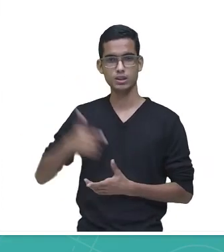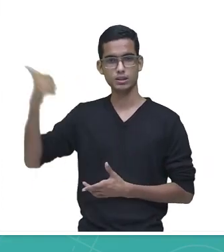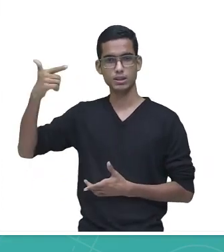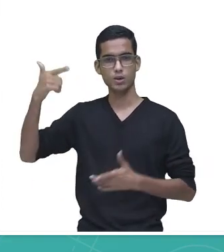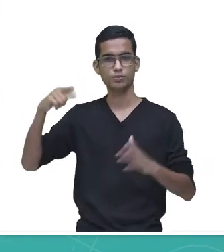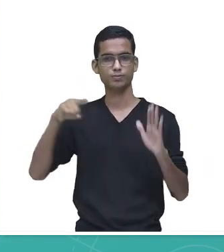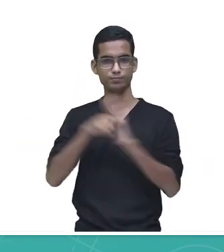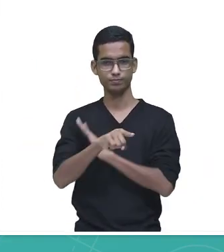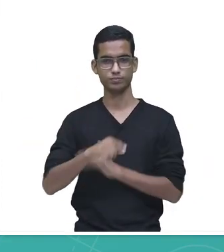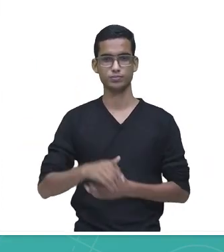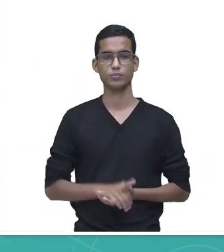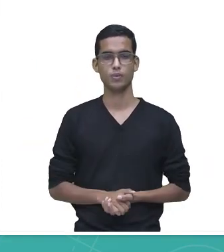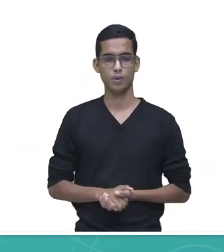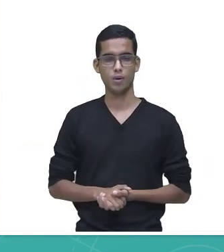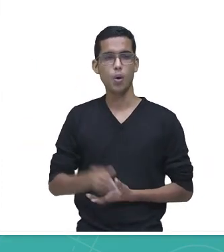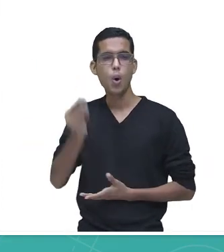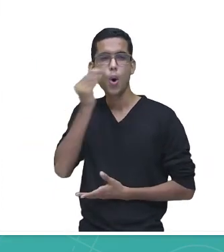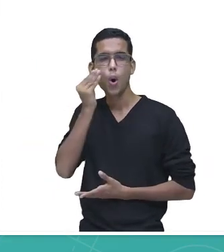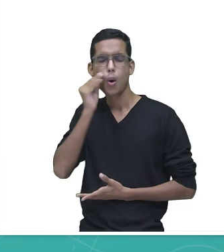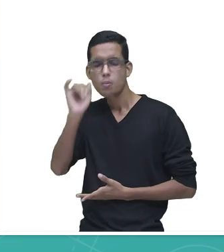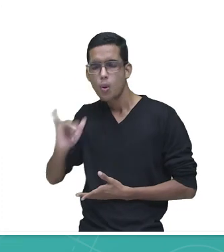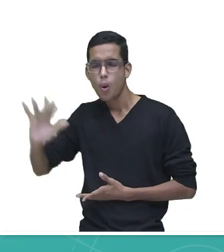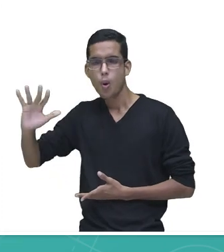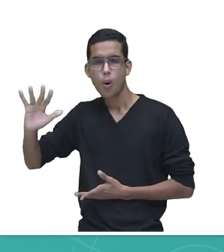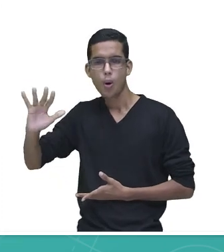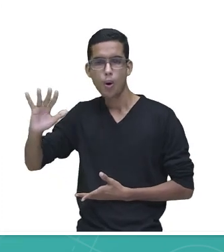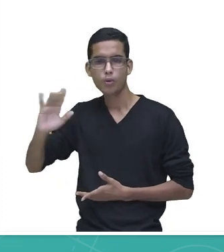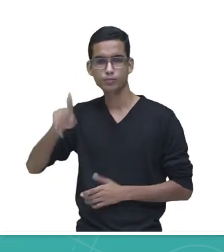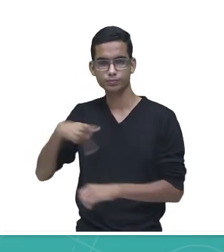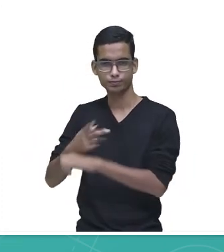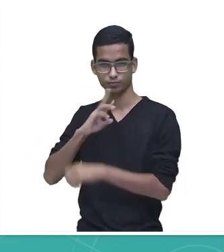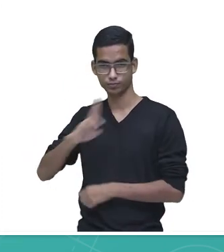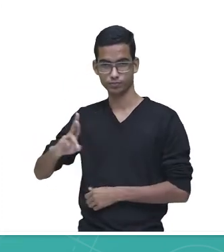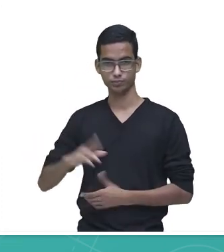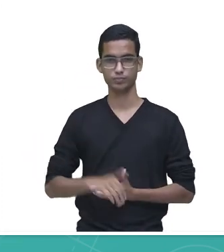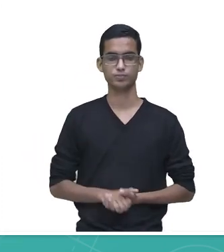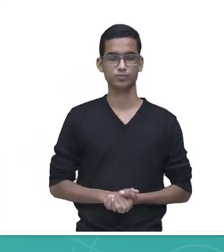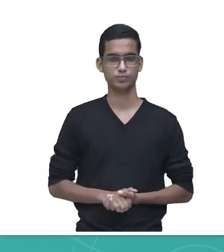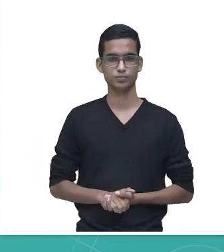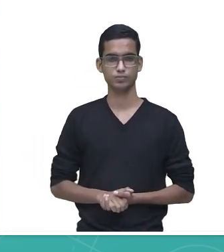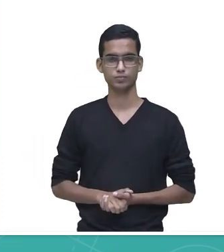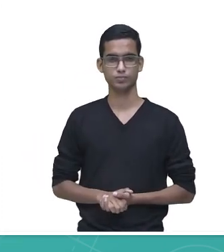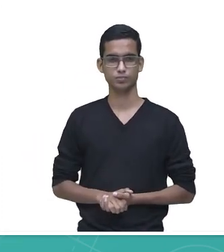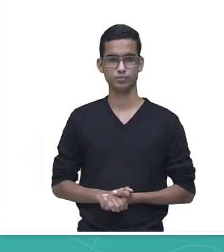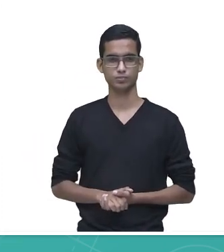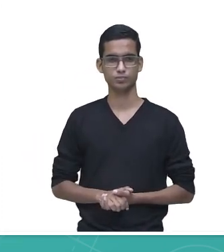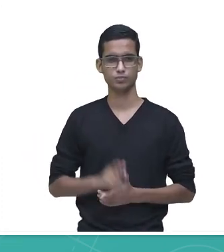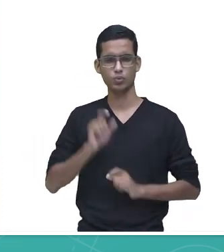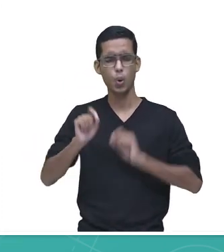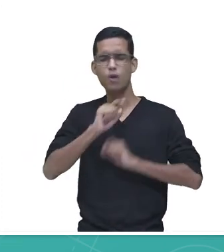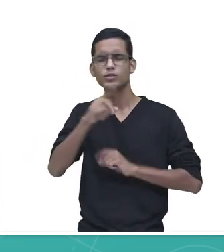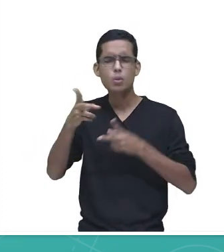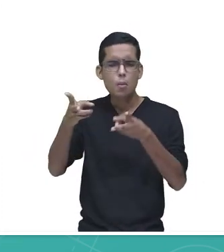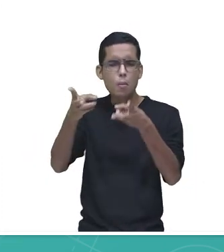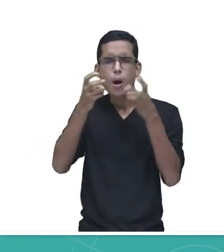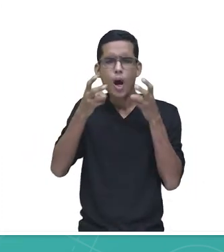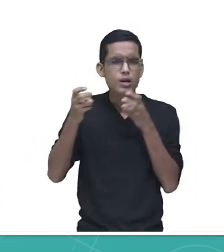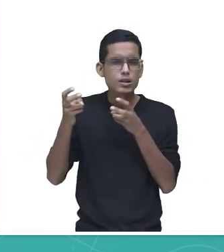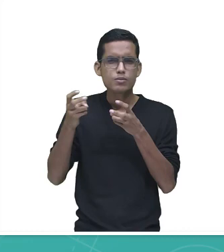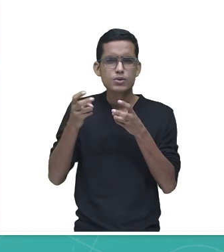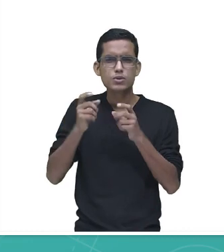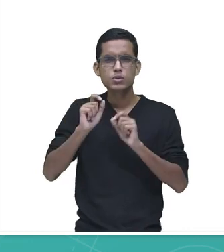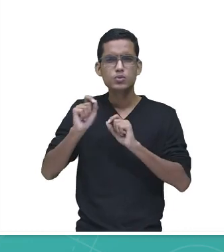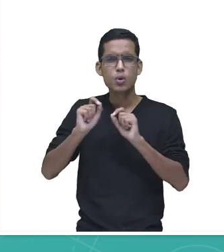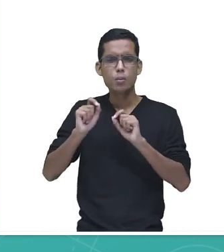questão. Observe as imagens e em seguida responda. O que você consegue perceber sobre as condições de vida